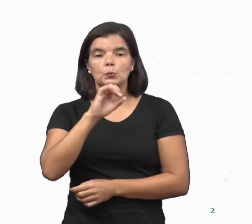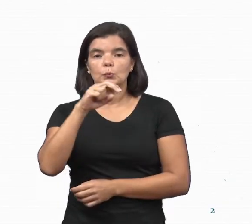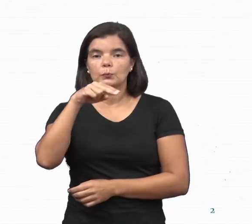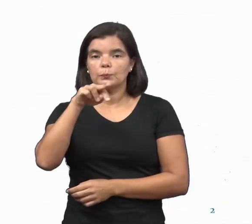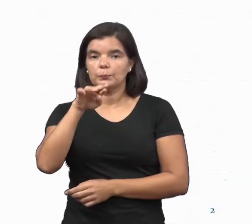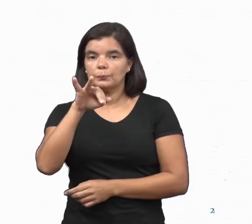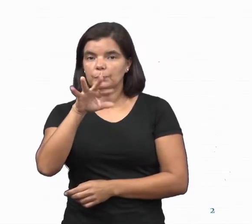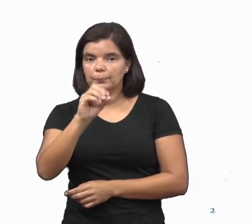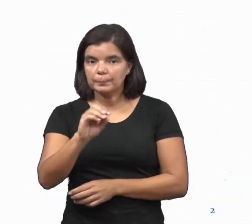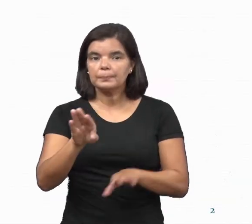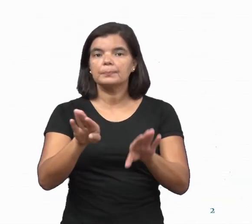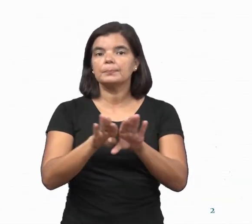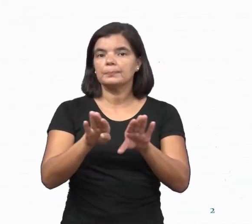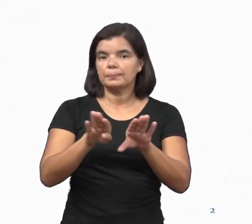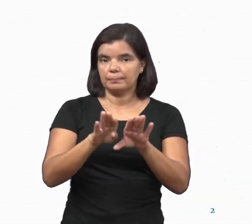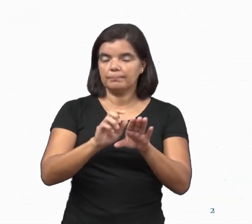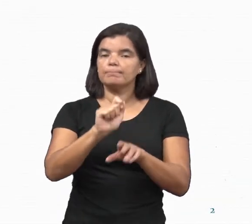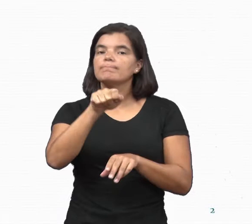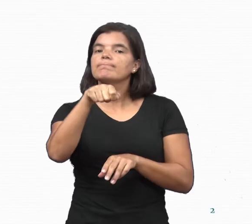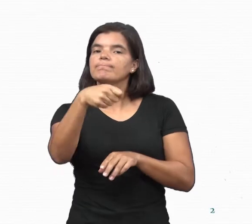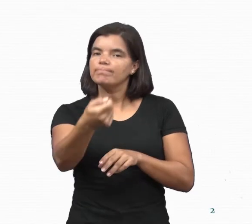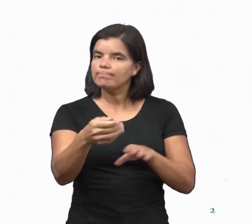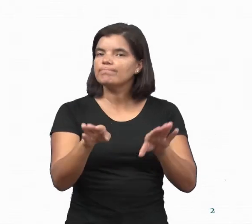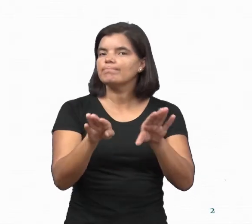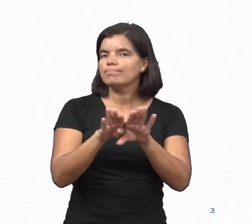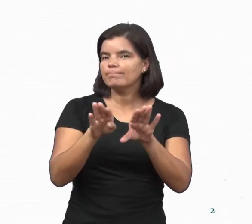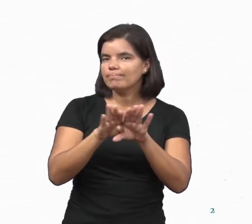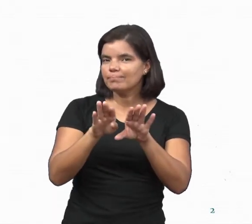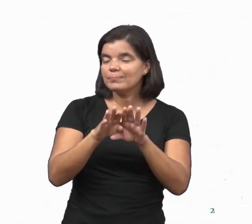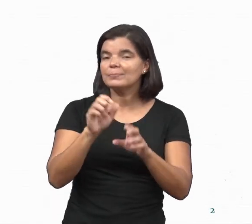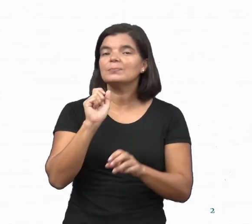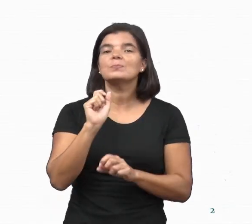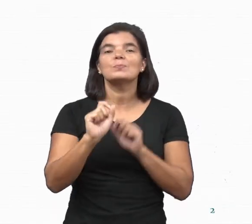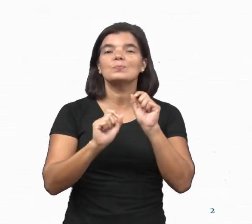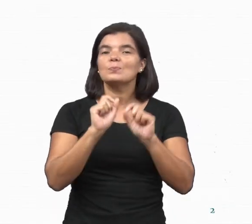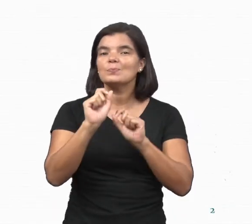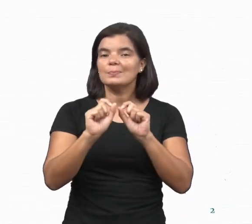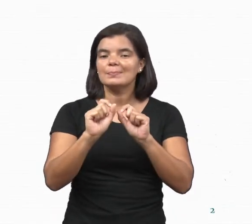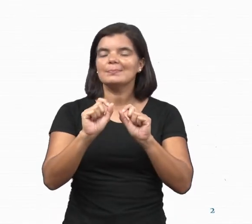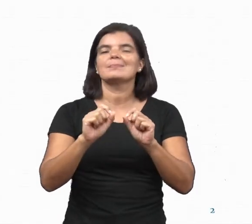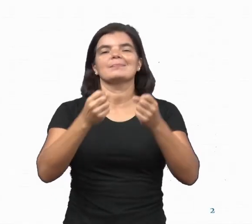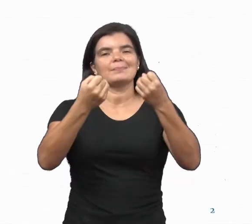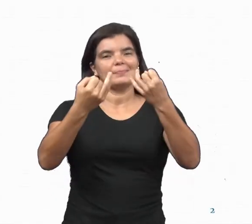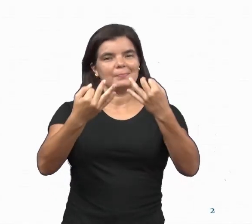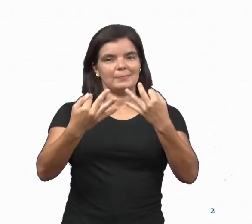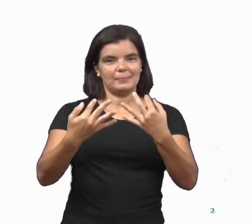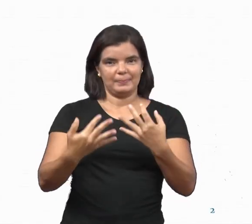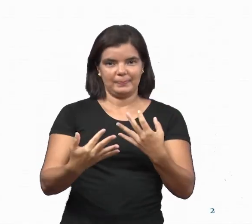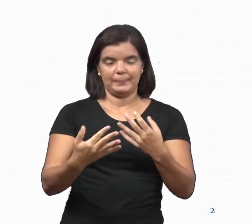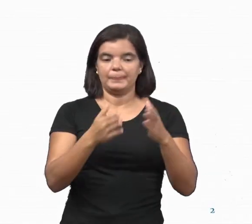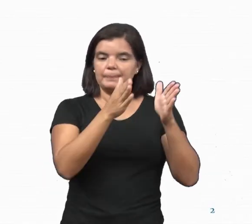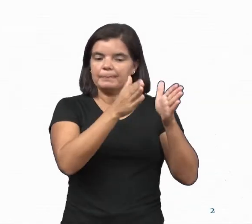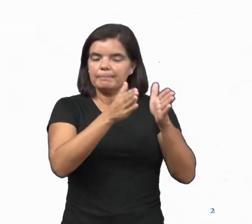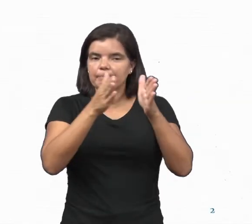as operações e sinais de associação devem ser efetuadas na seguinte